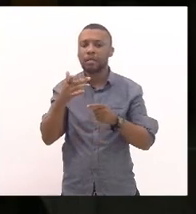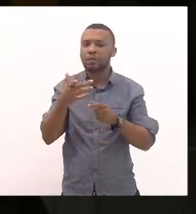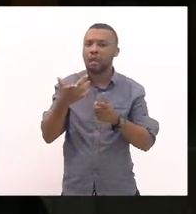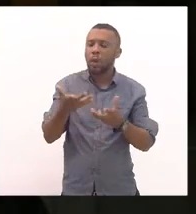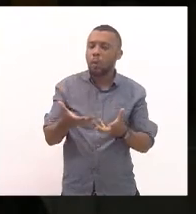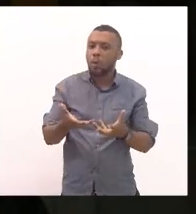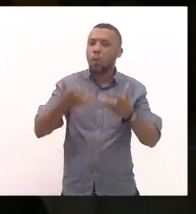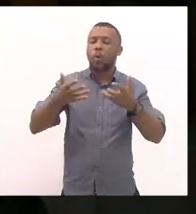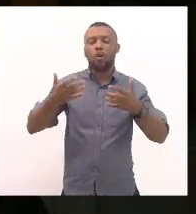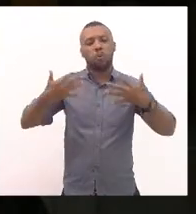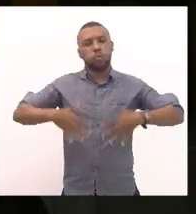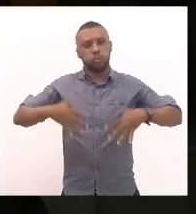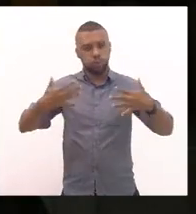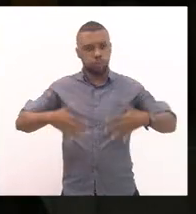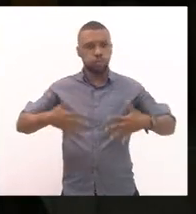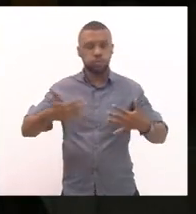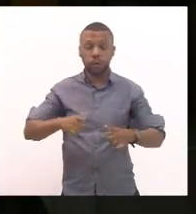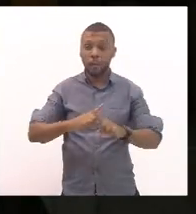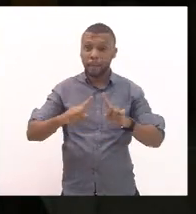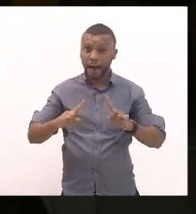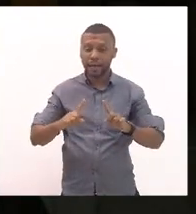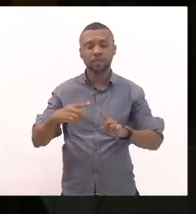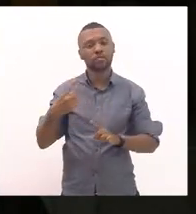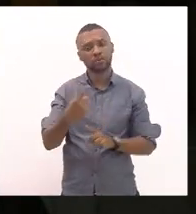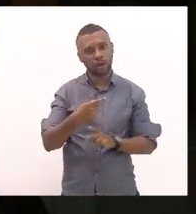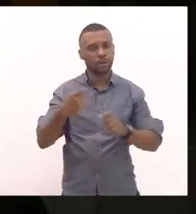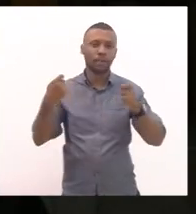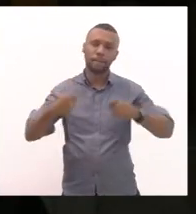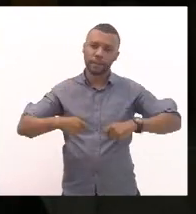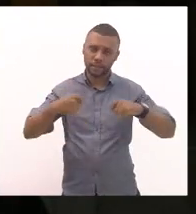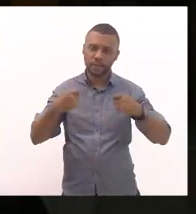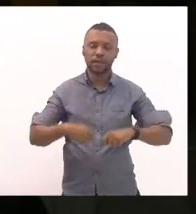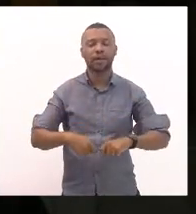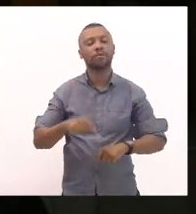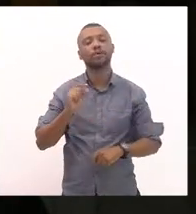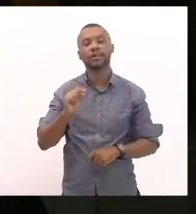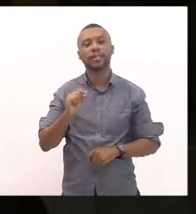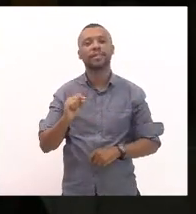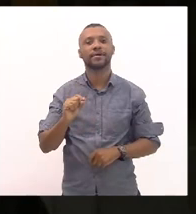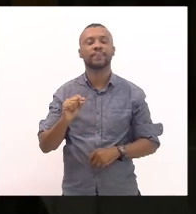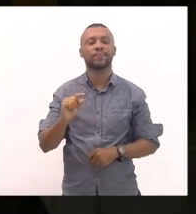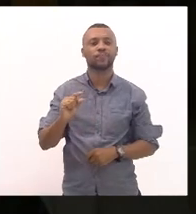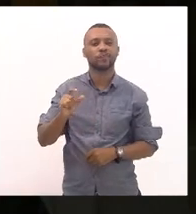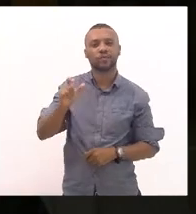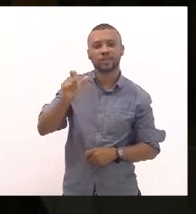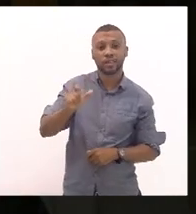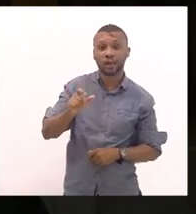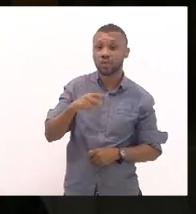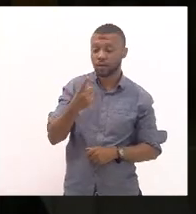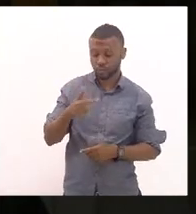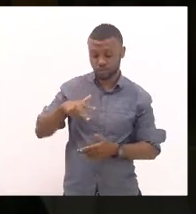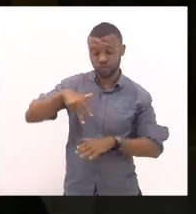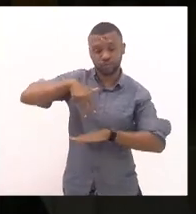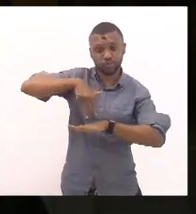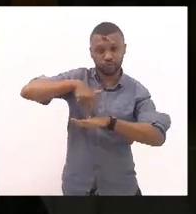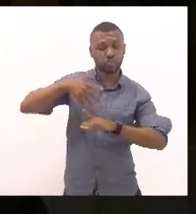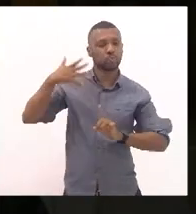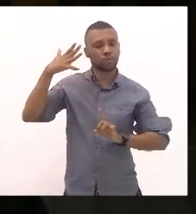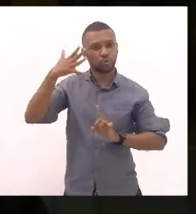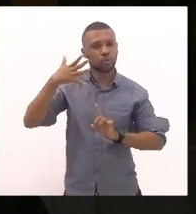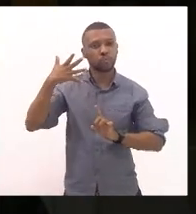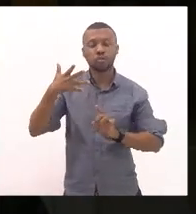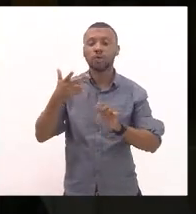inflamados mas é necessário que nós usar usamos essa Tribuna para dizer